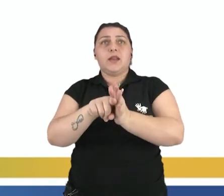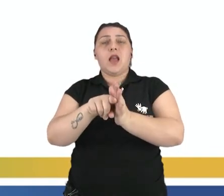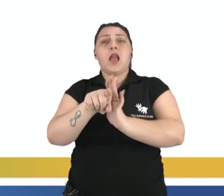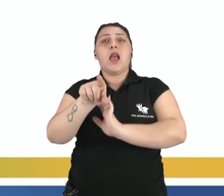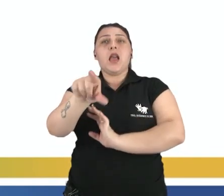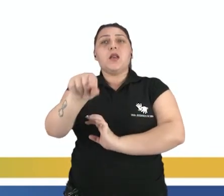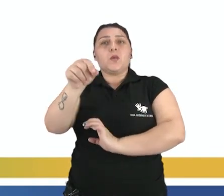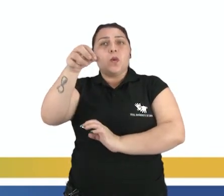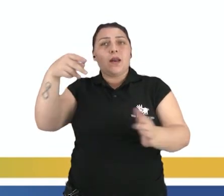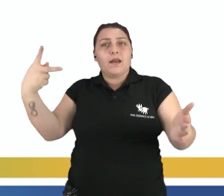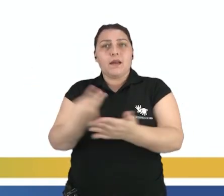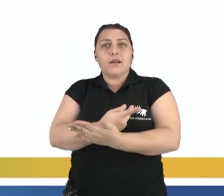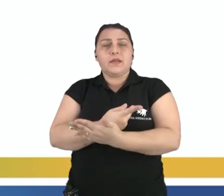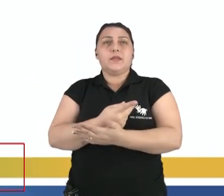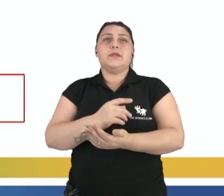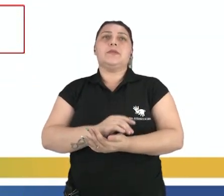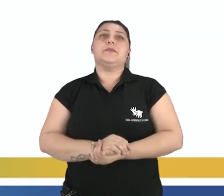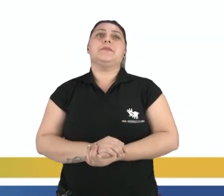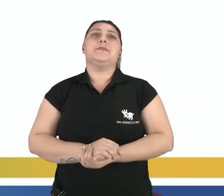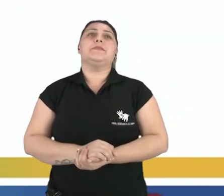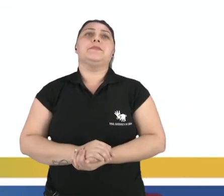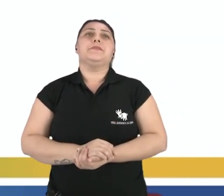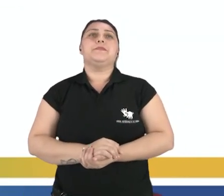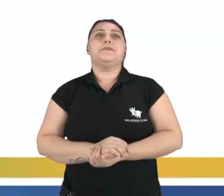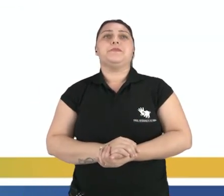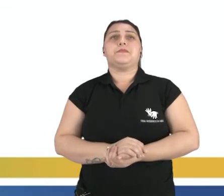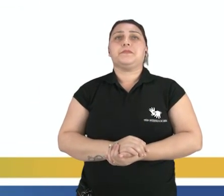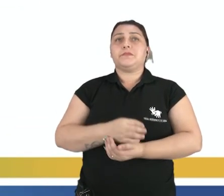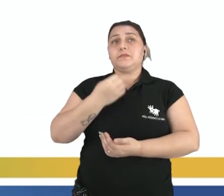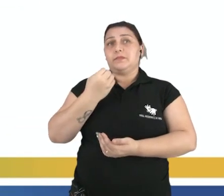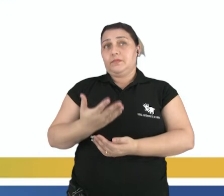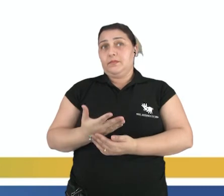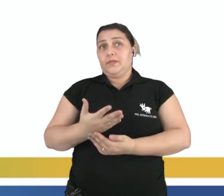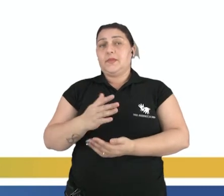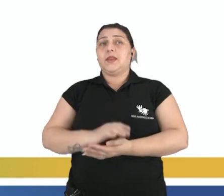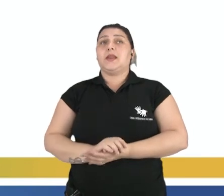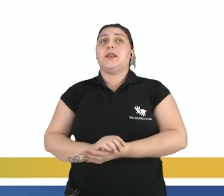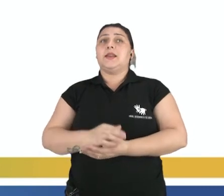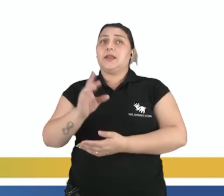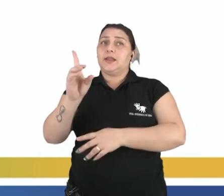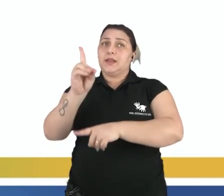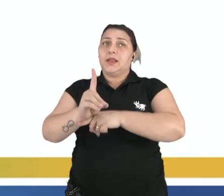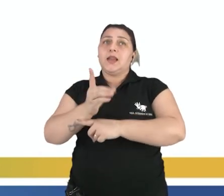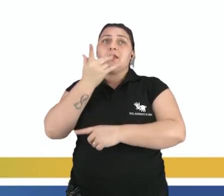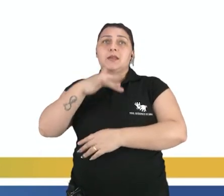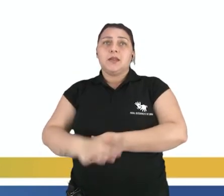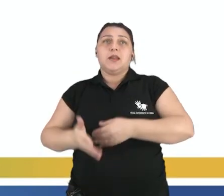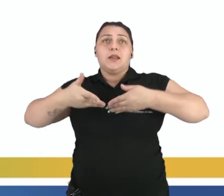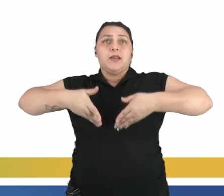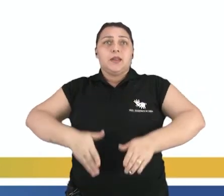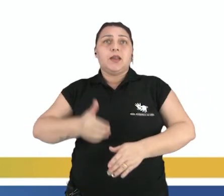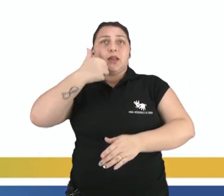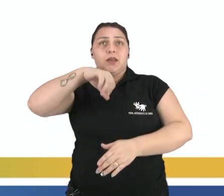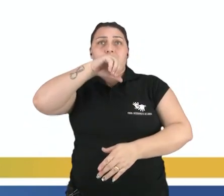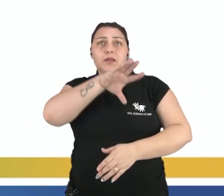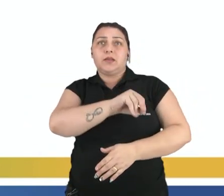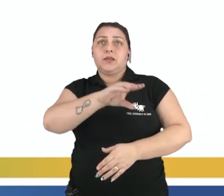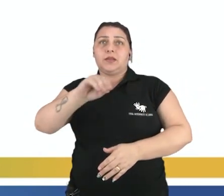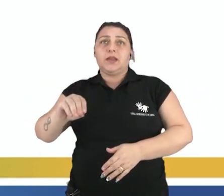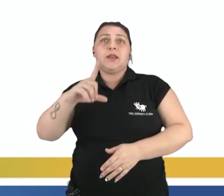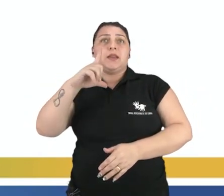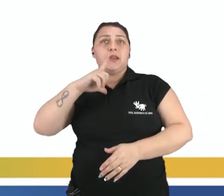alternativas a seguir e marque a incorreta. Bom, a alternativa incorreta é a D, pois as crianças nascidas de